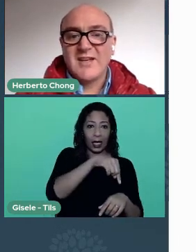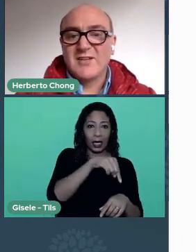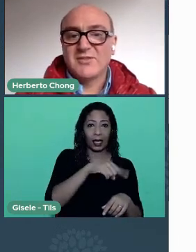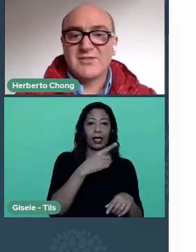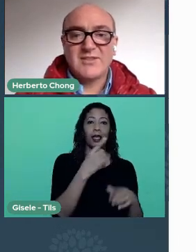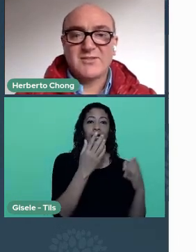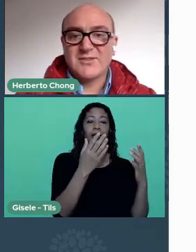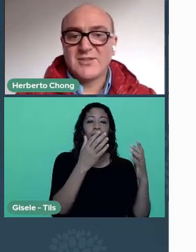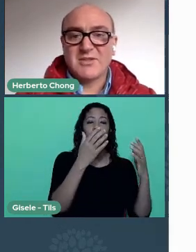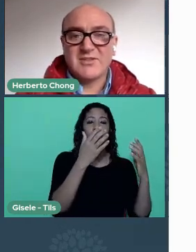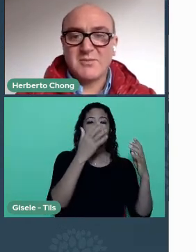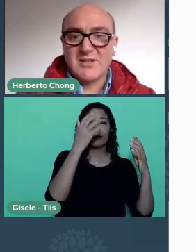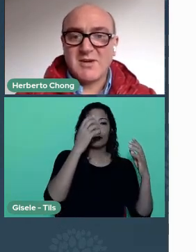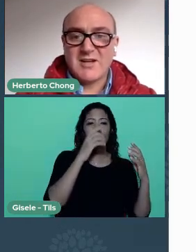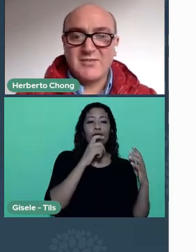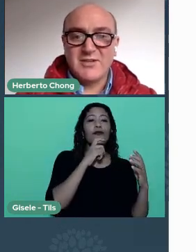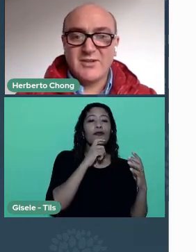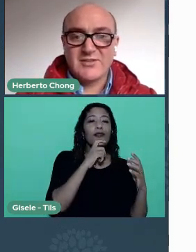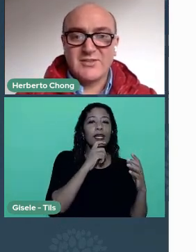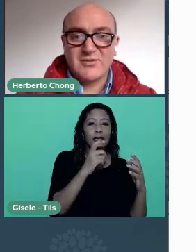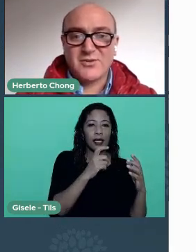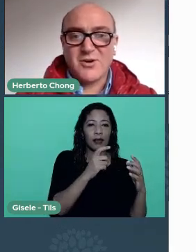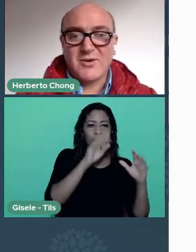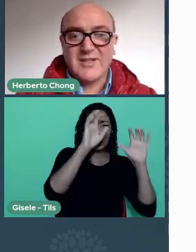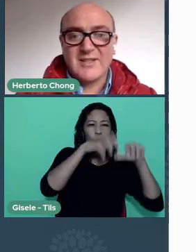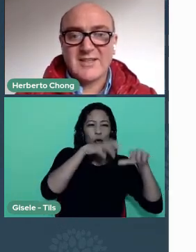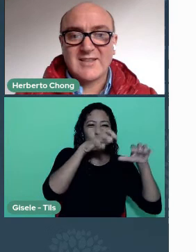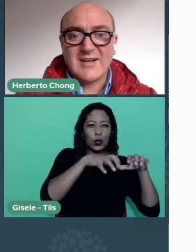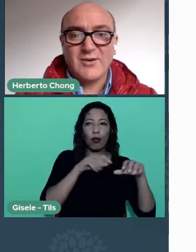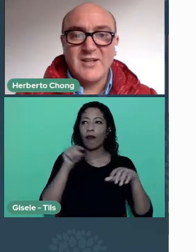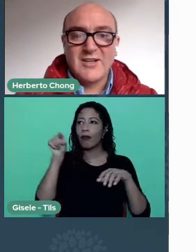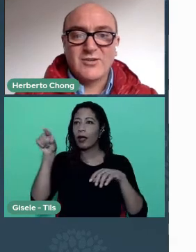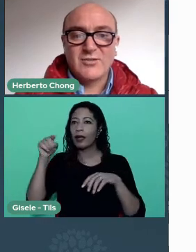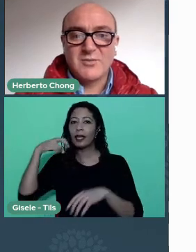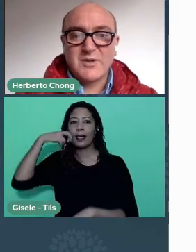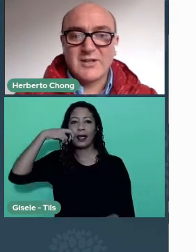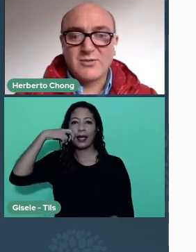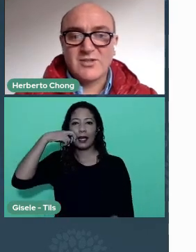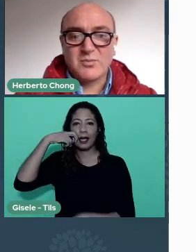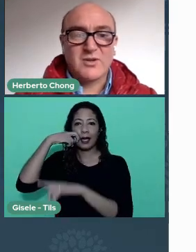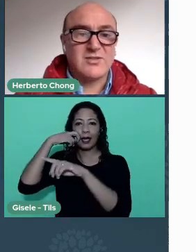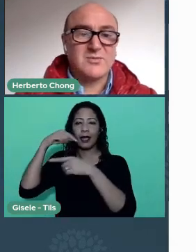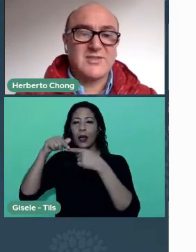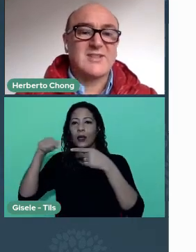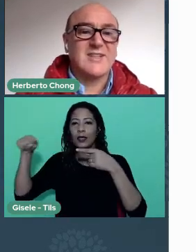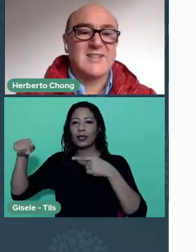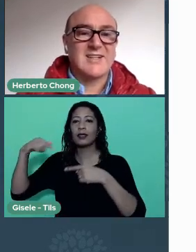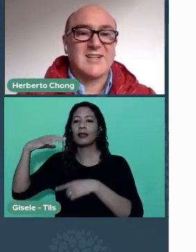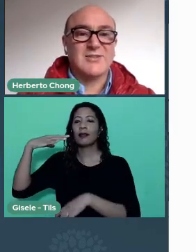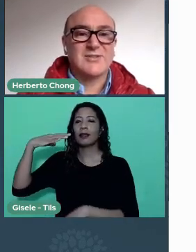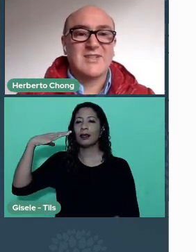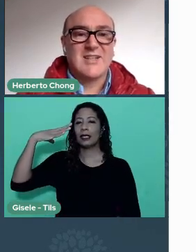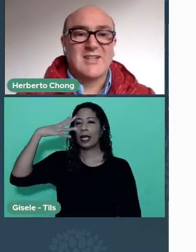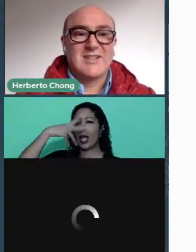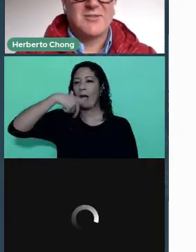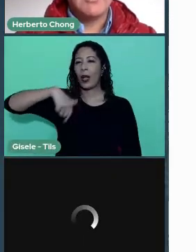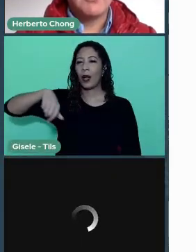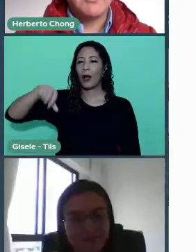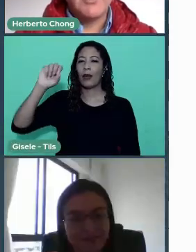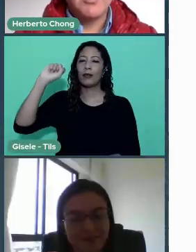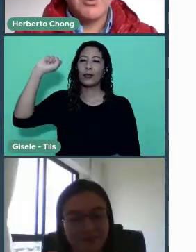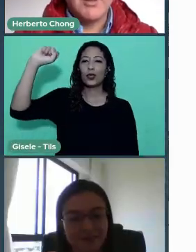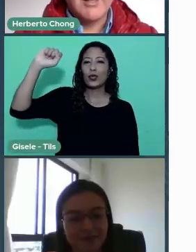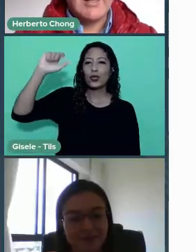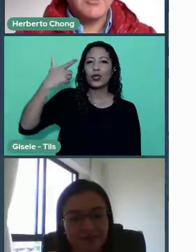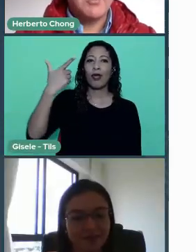Curitiba e vocês vão ter uma semana maravilhosa de sol aí em Natal com temperaturas próximas a 30 graus. Então, mais